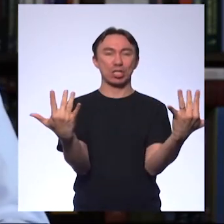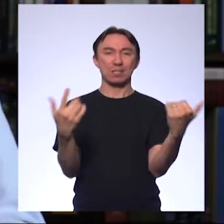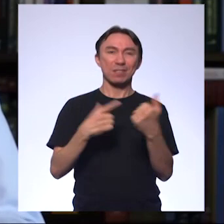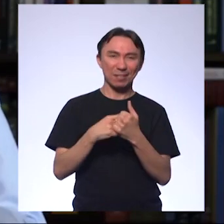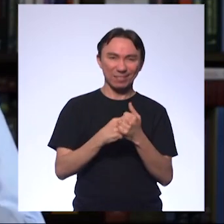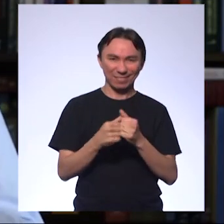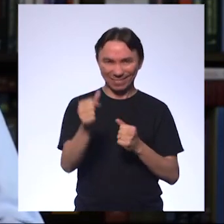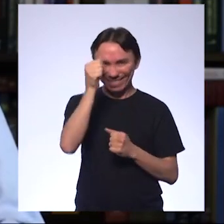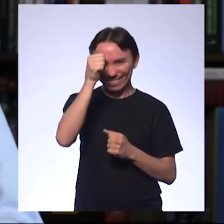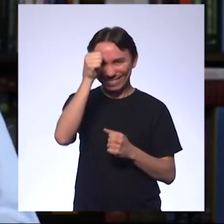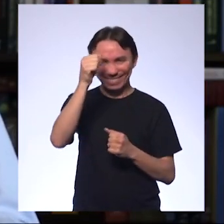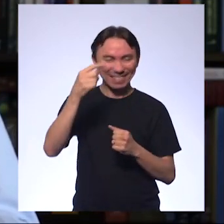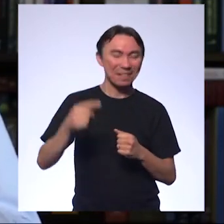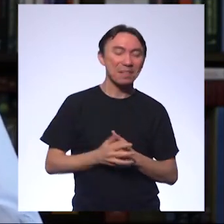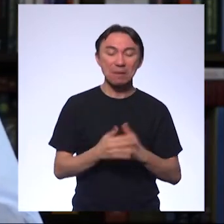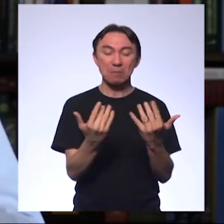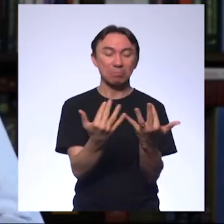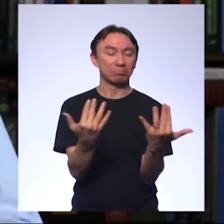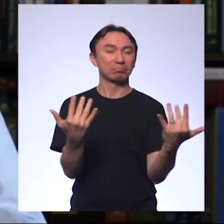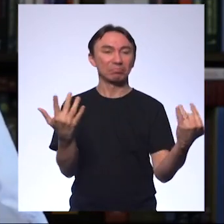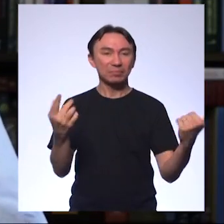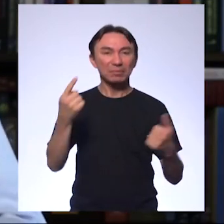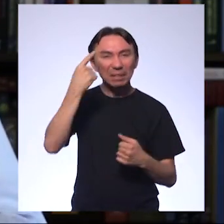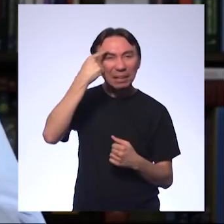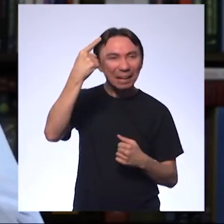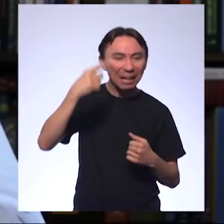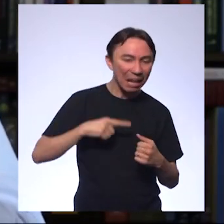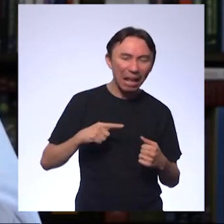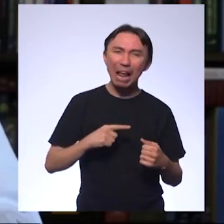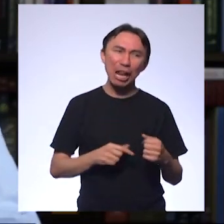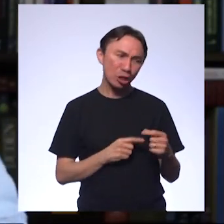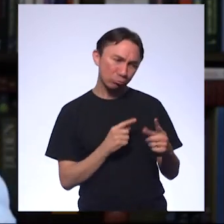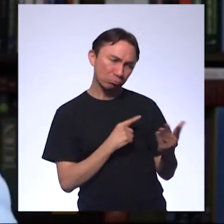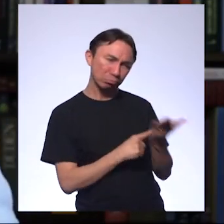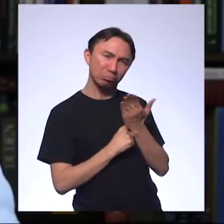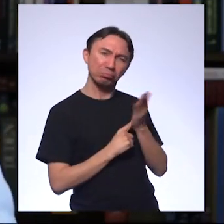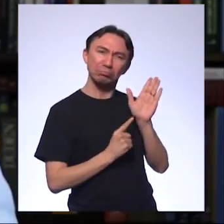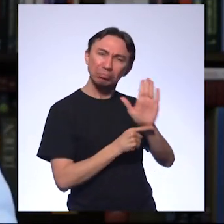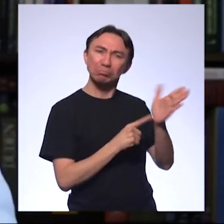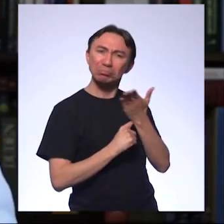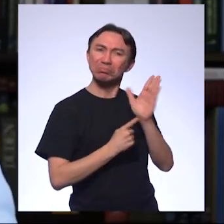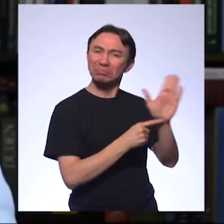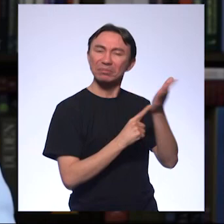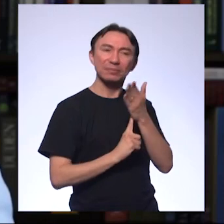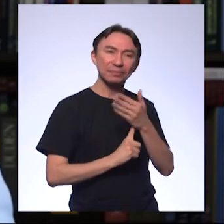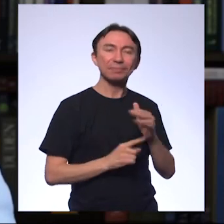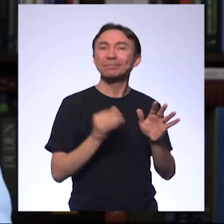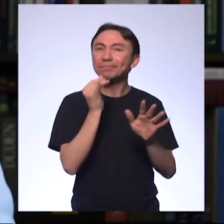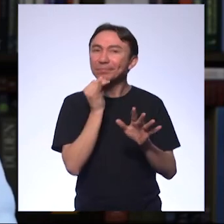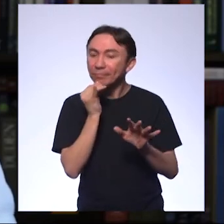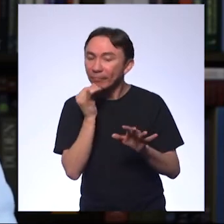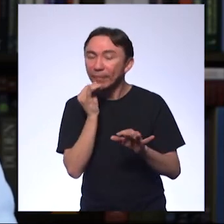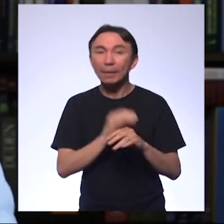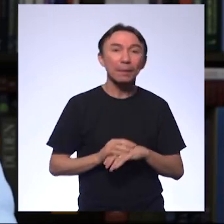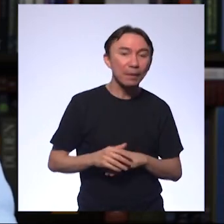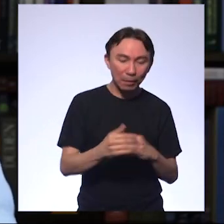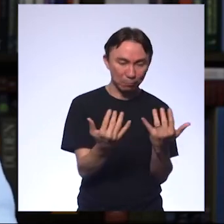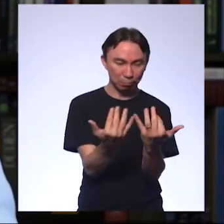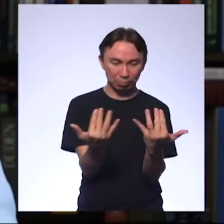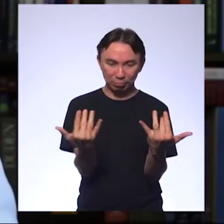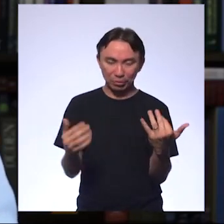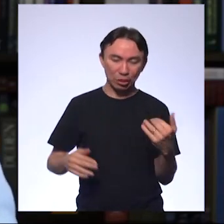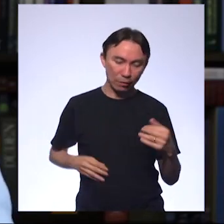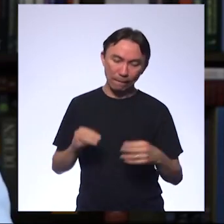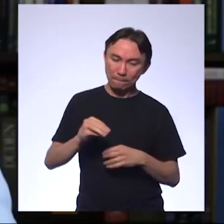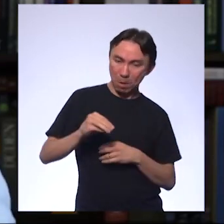força da continuidade, da perseverança, pequenas forças unidas que têm uma particularidade. Se o peão chegar à 8ª casa,